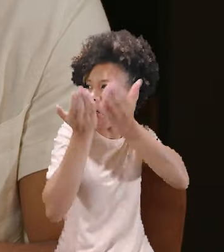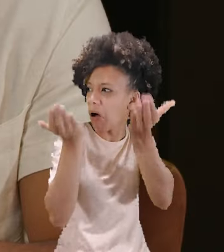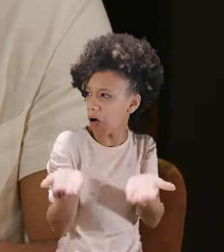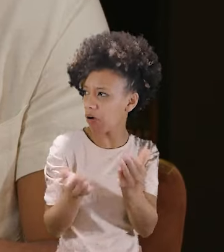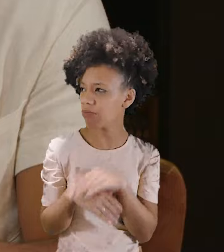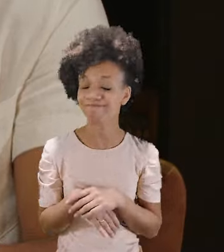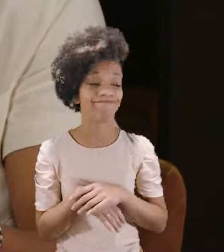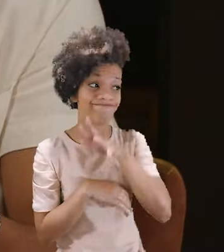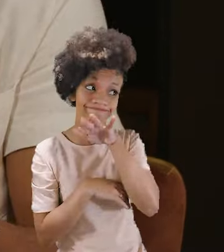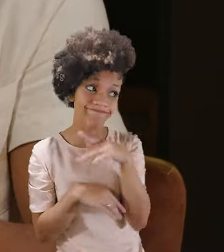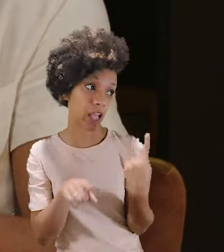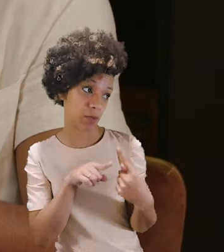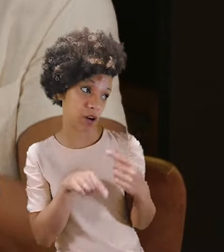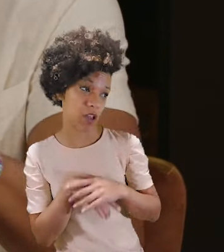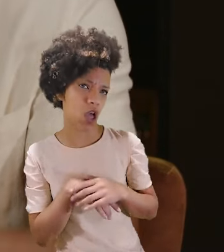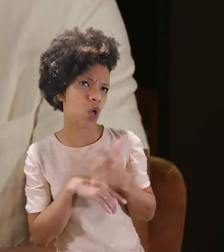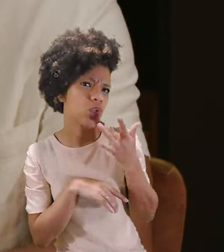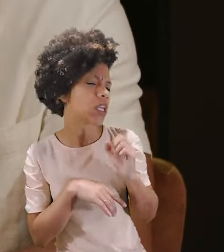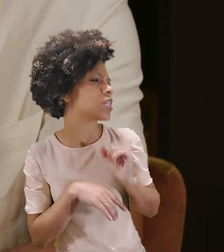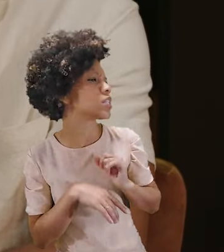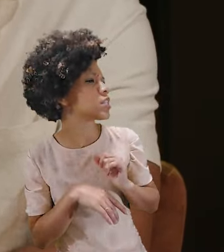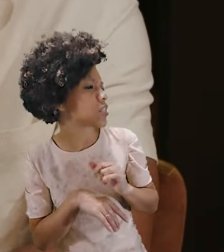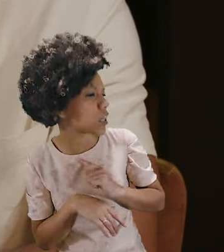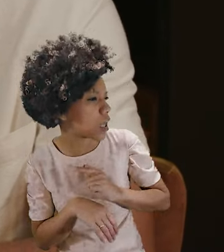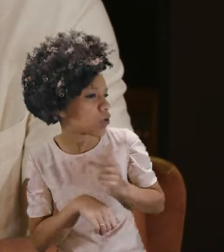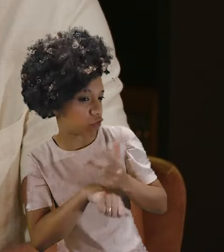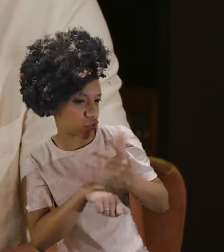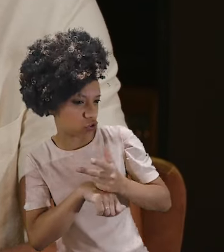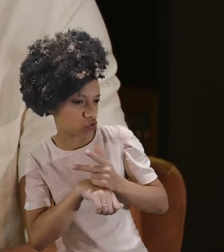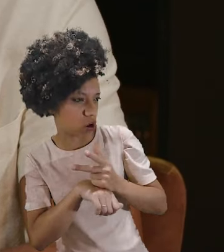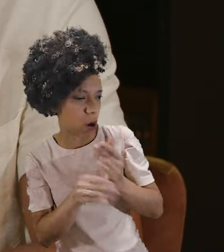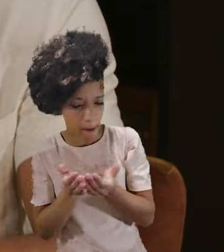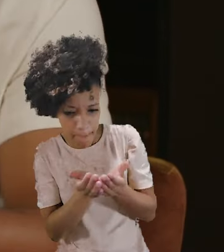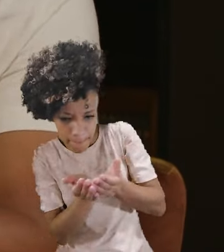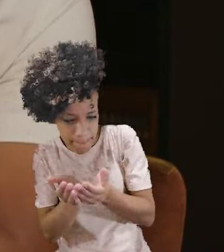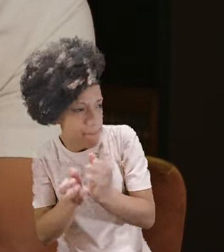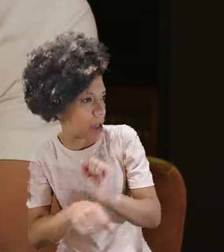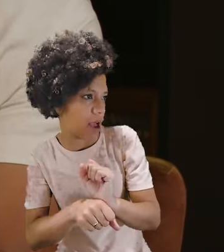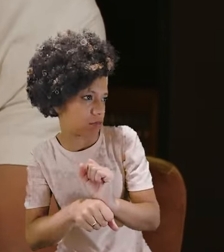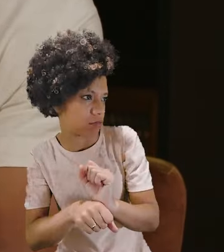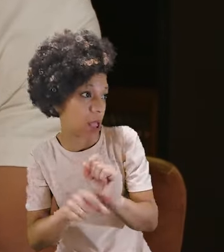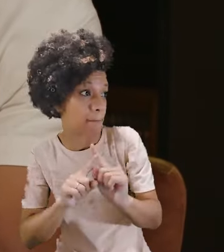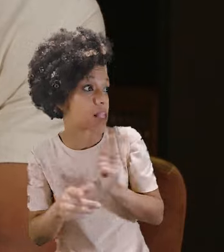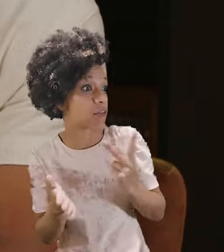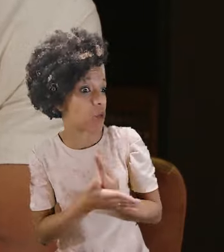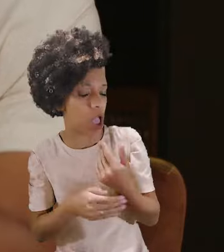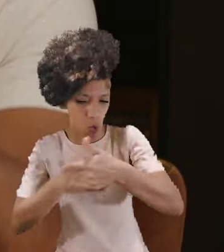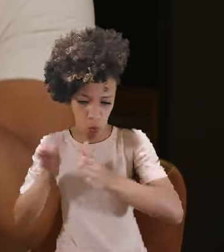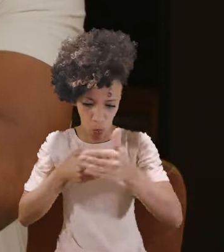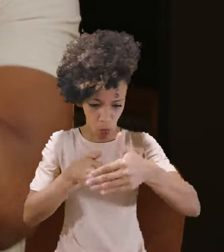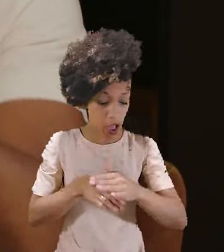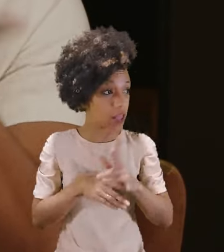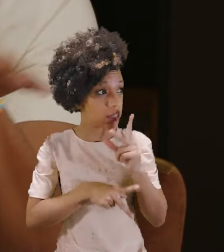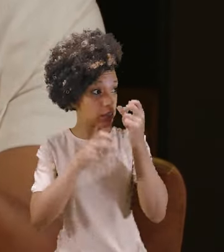a cara é horrível porque não sei se tem um vídeo na internet aí também é um barco de tá parado possível que tá parado mas teve algum erro de carregamento